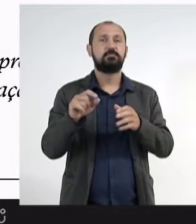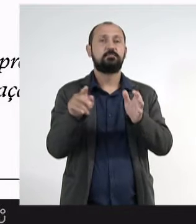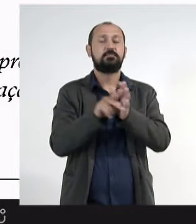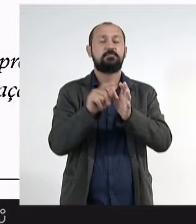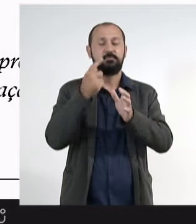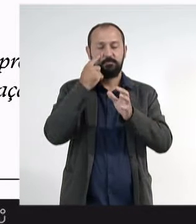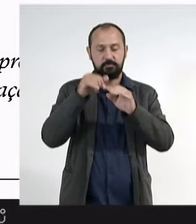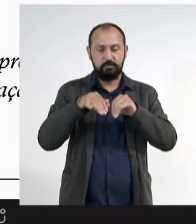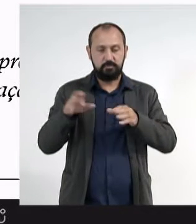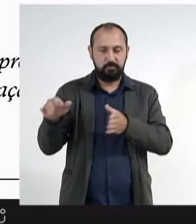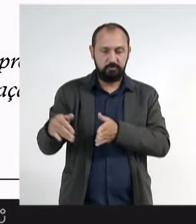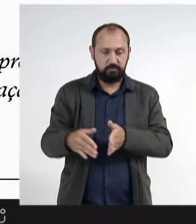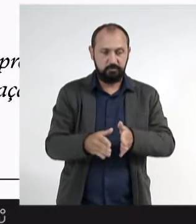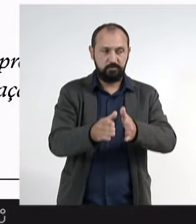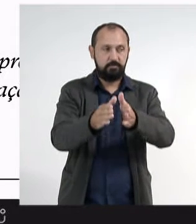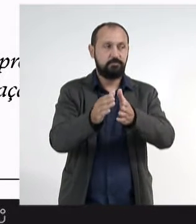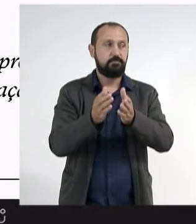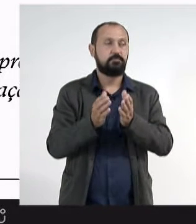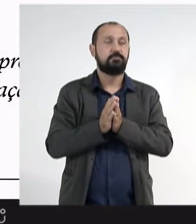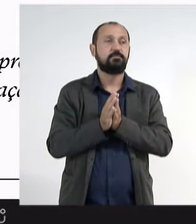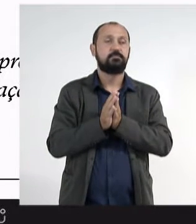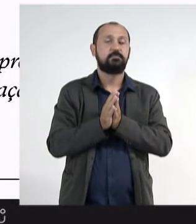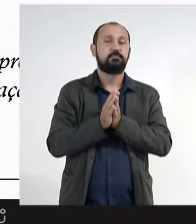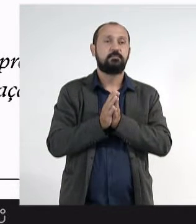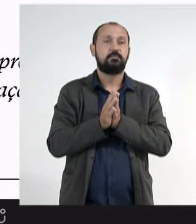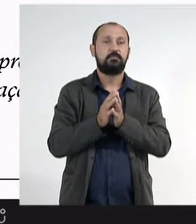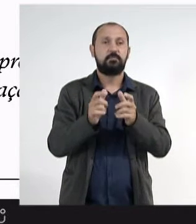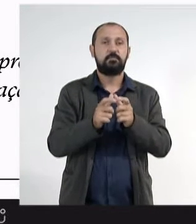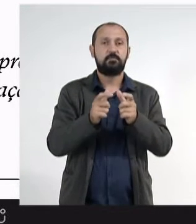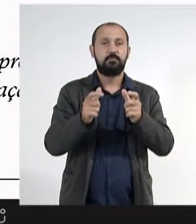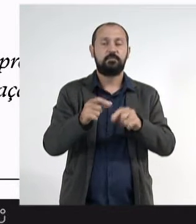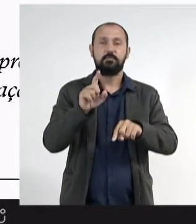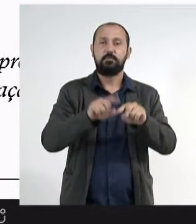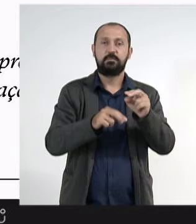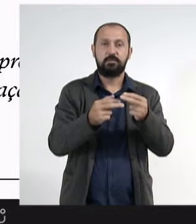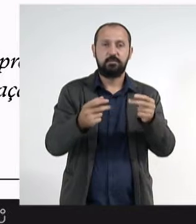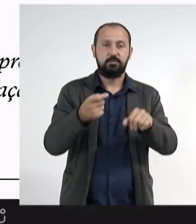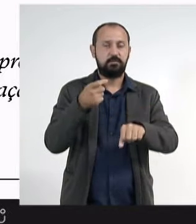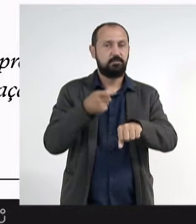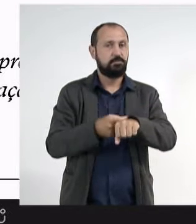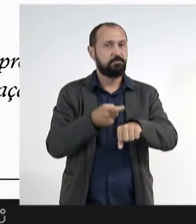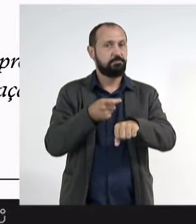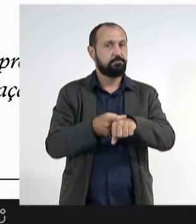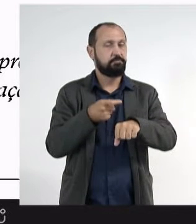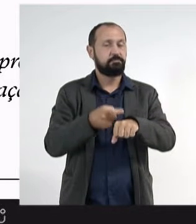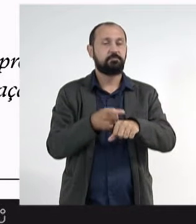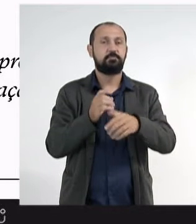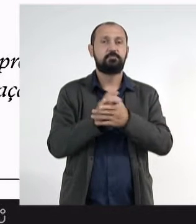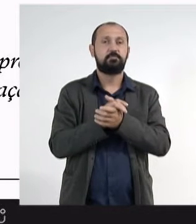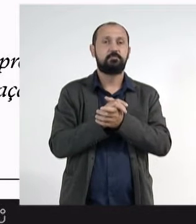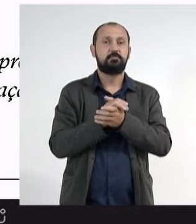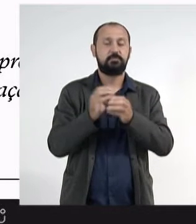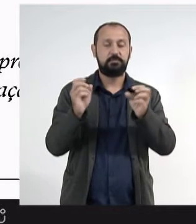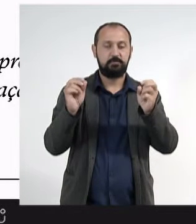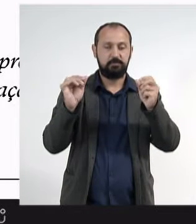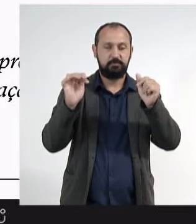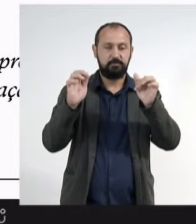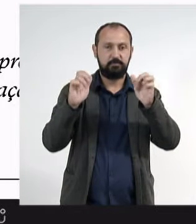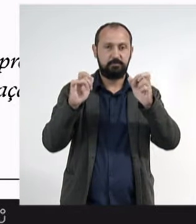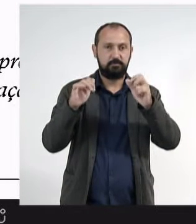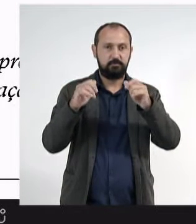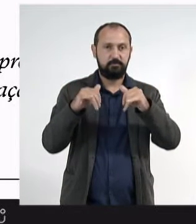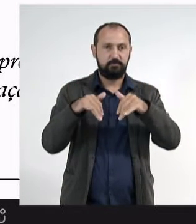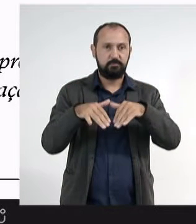escoamento pelos condutos e canais. Aumento da descarga de resíduos sólidos por erosão e sedimentação e